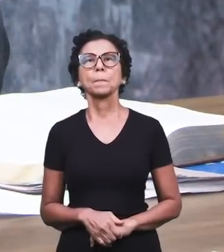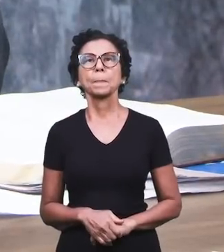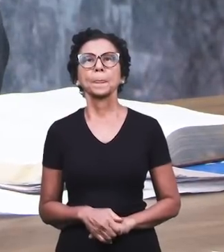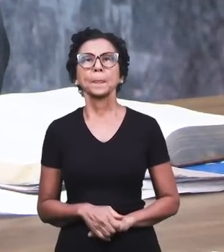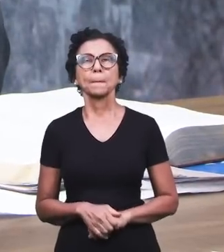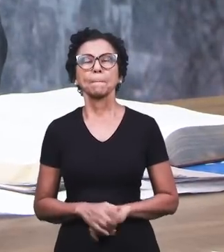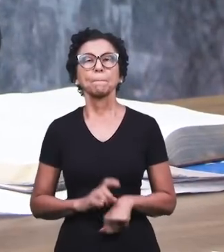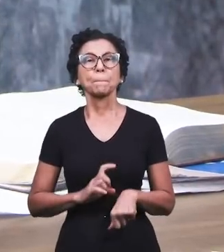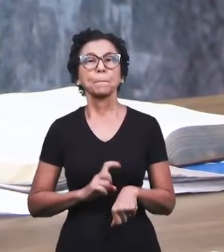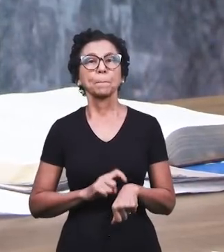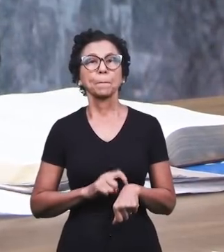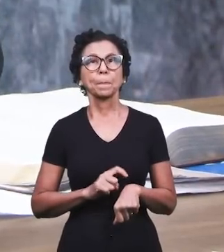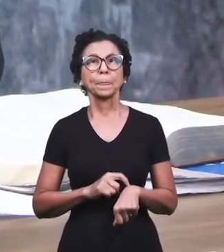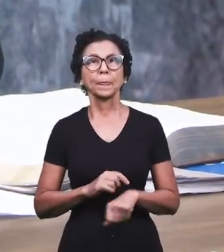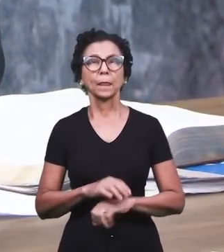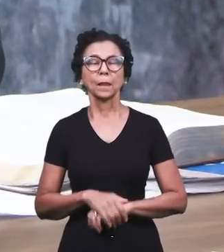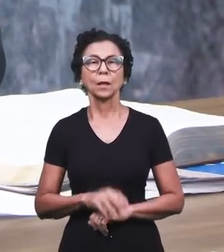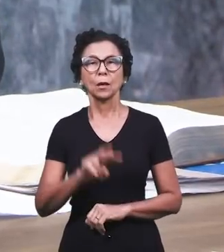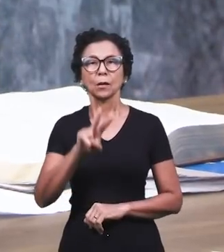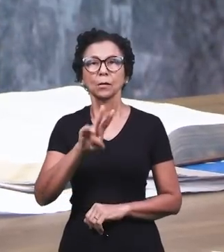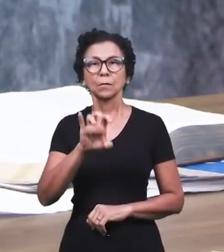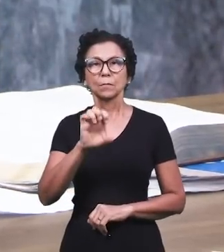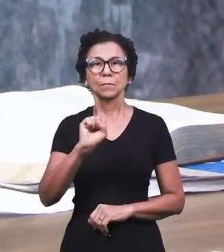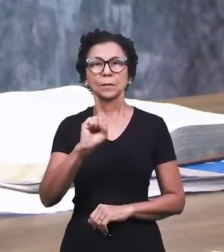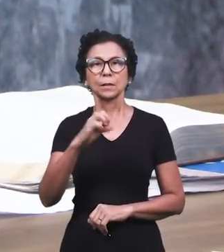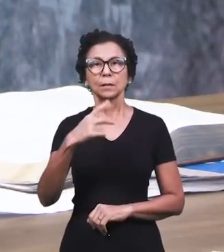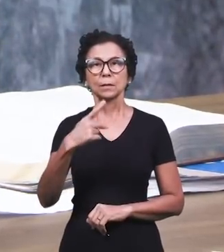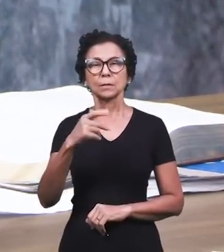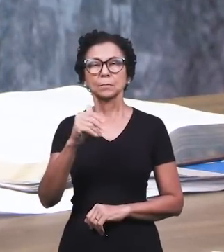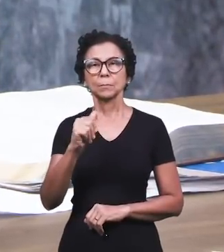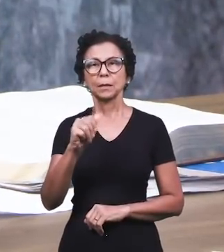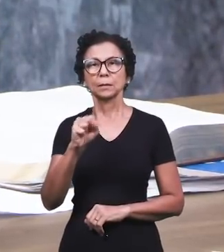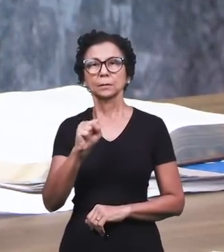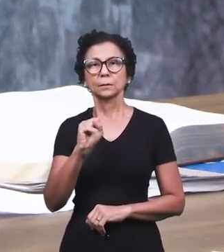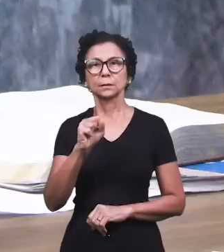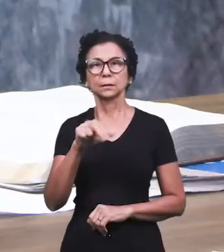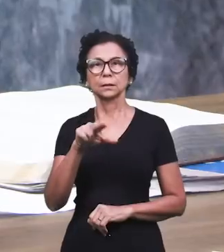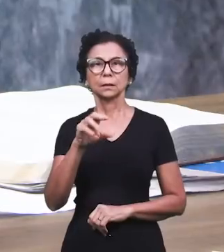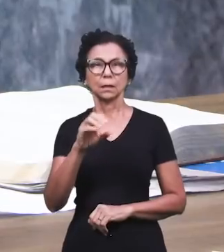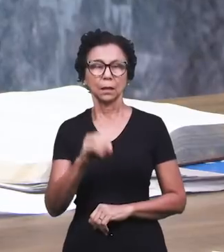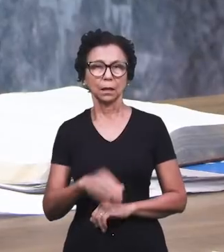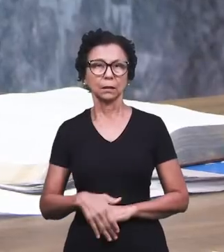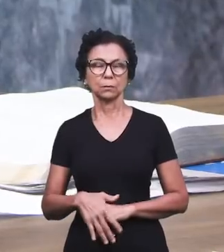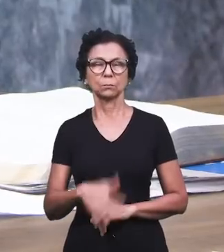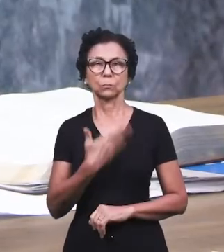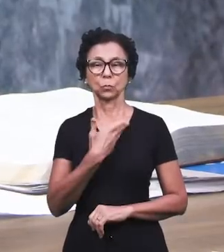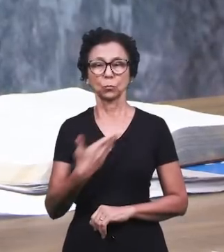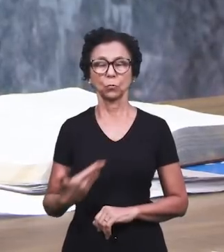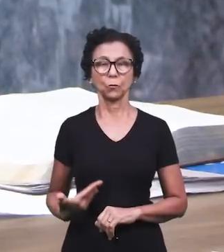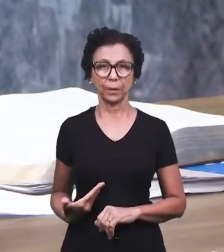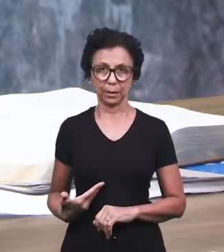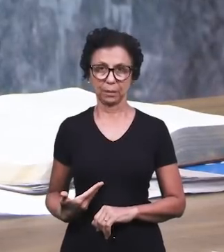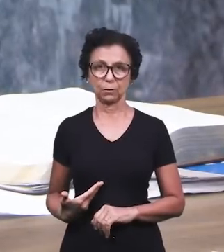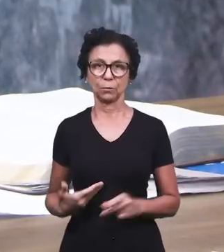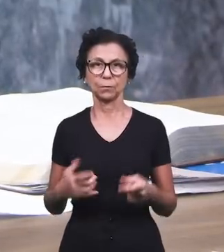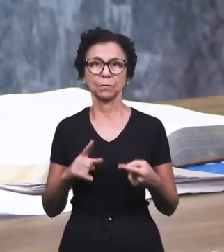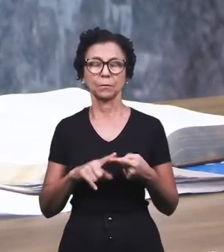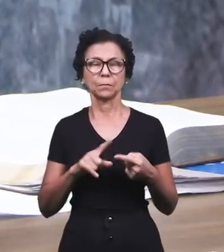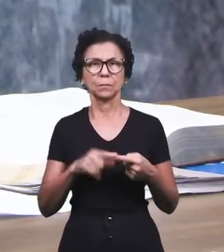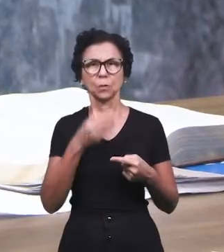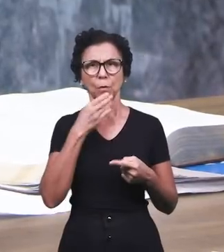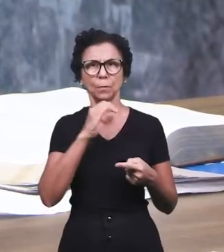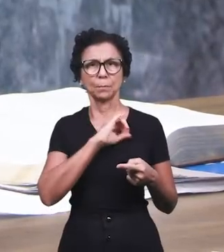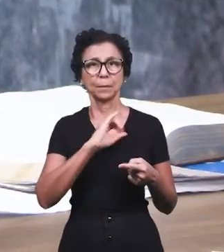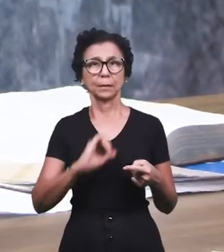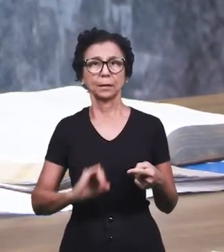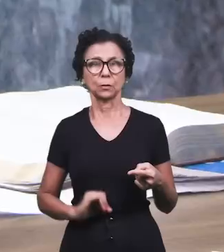do governo de Vespasiano, né, quando houve a destruição de Roma. Inclusive, esse Vespasiano foi o